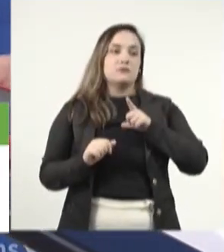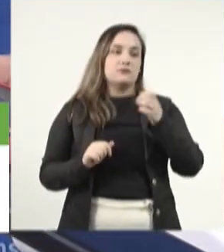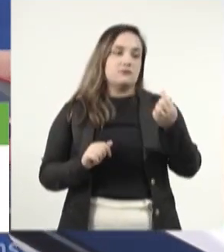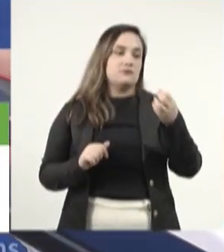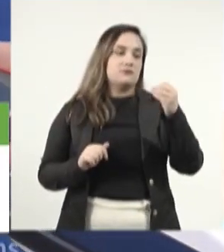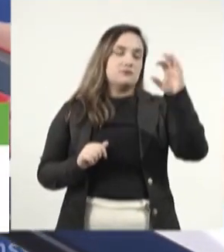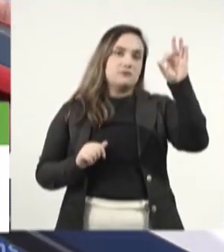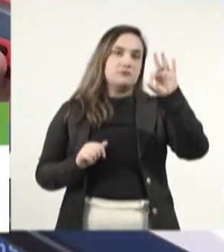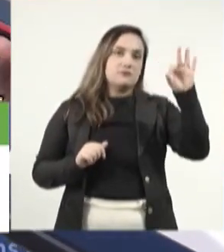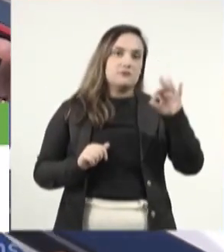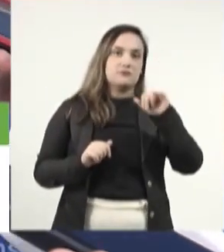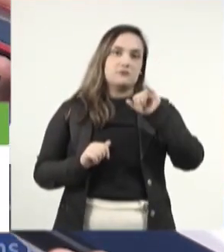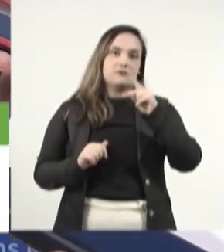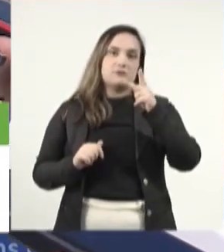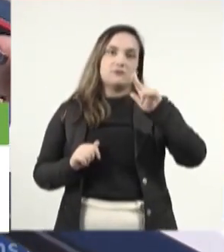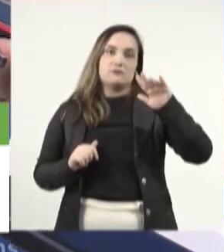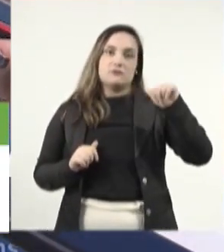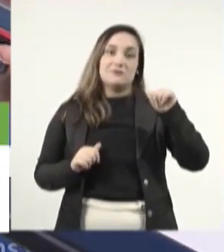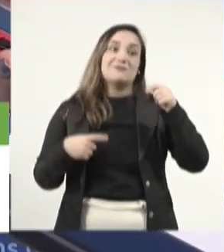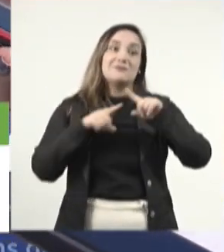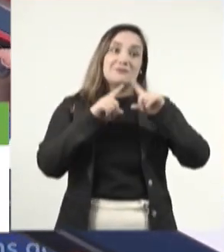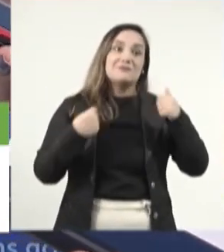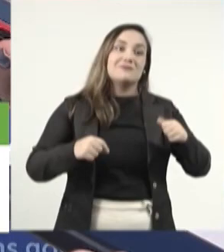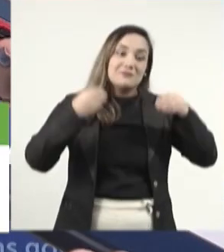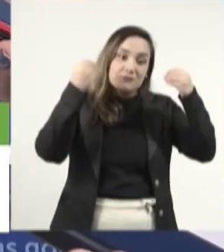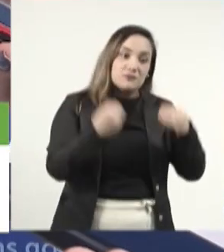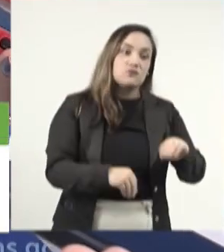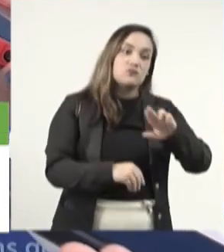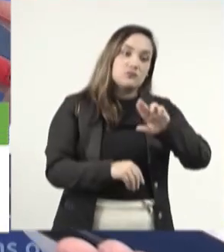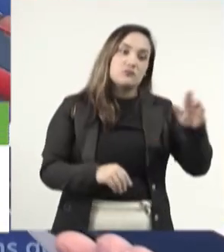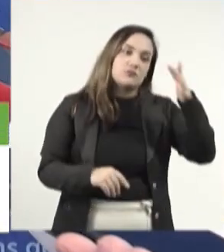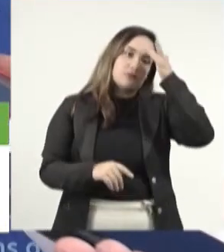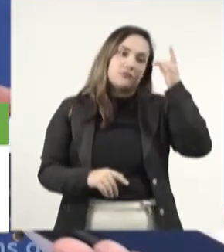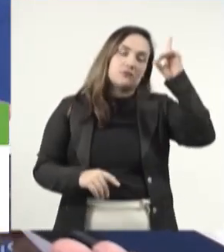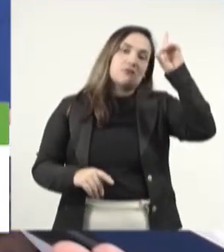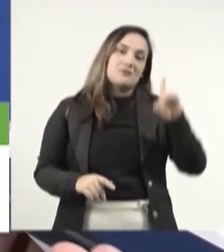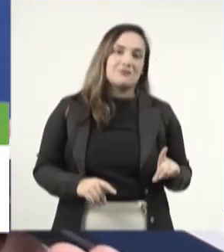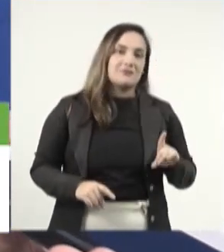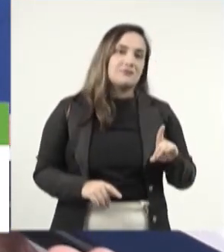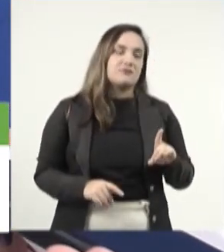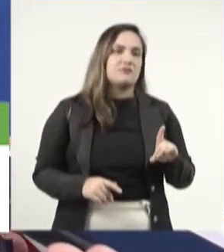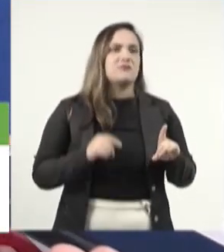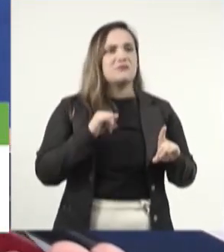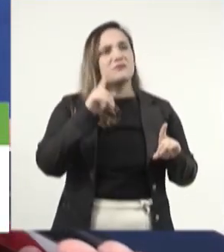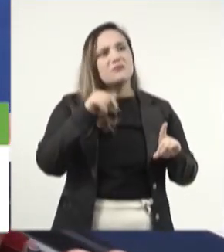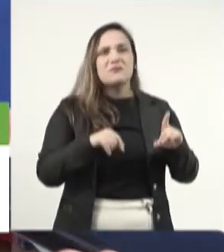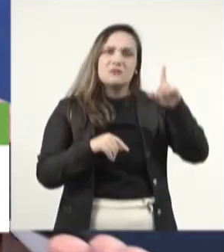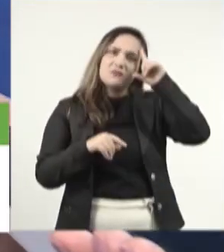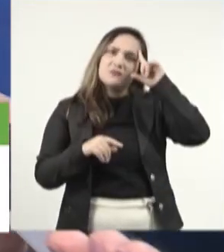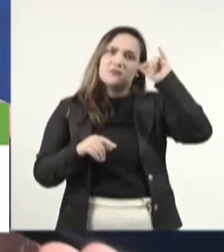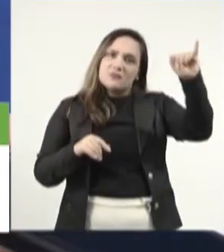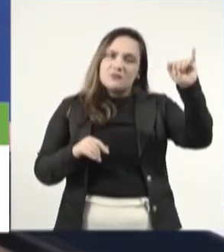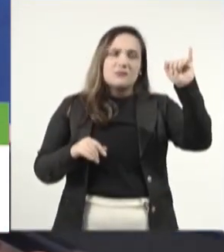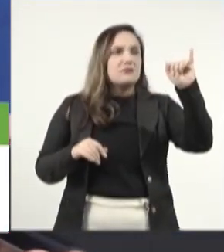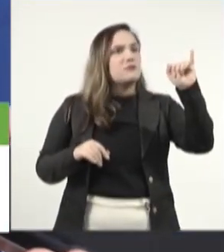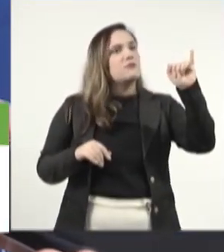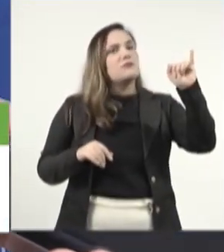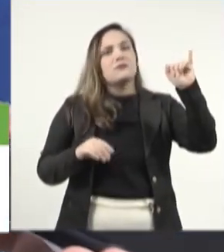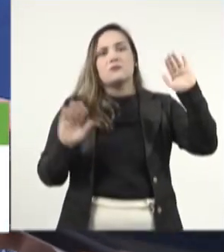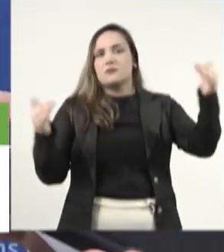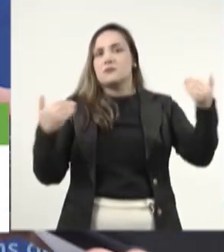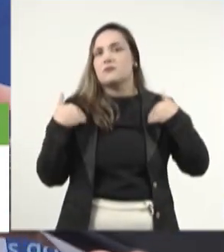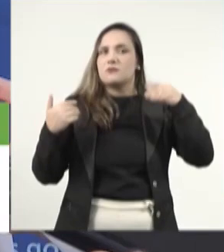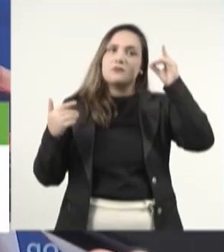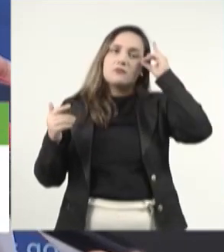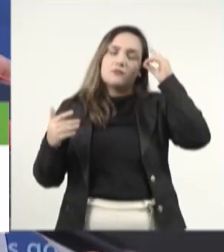desconto no IPVA, mas o veículo ele tinha que estar em nome da pessoa com deficiência, seja ela deficiência cognitiva, autismo,